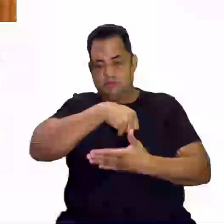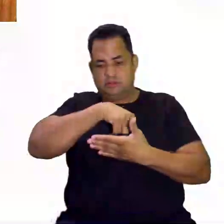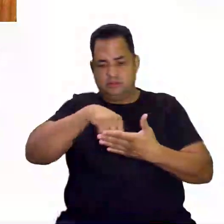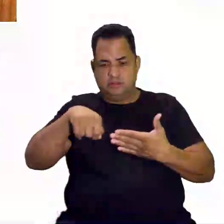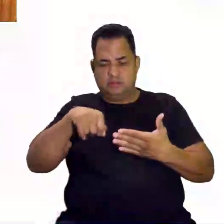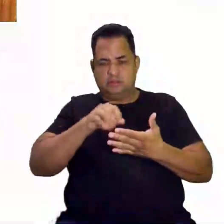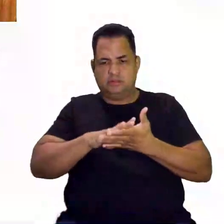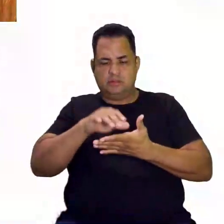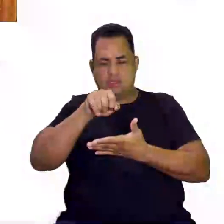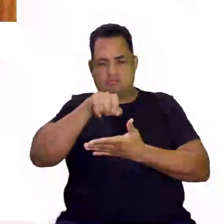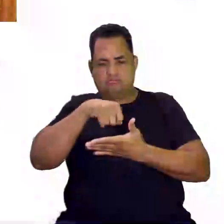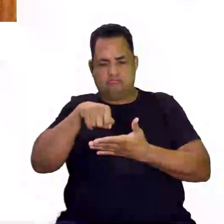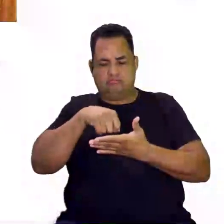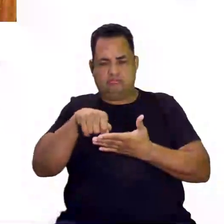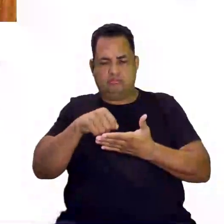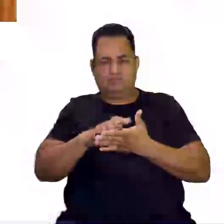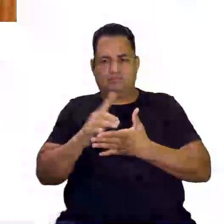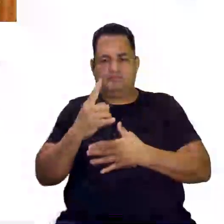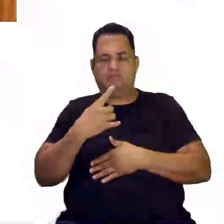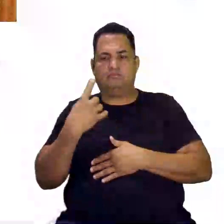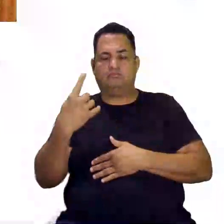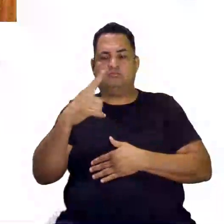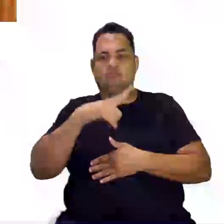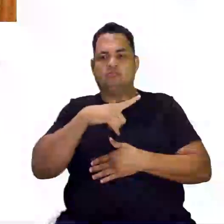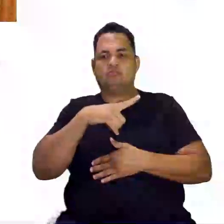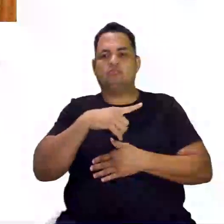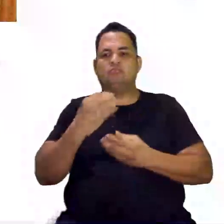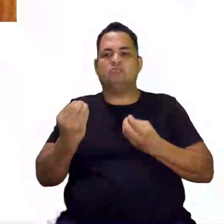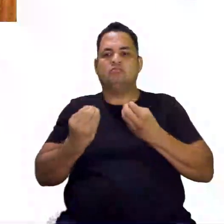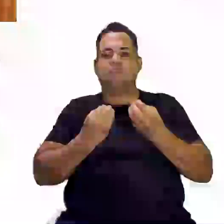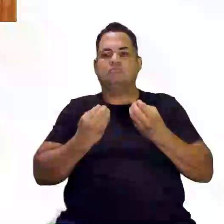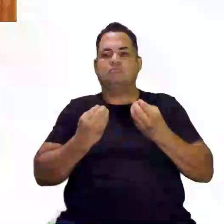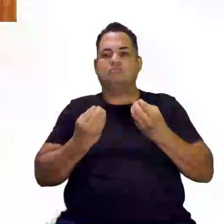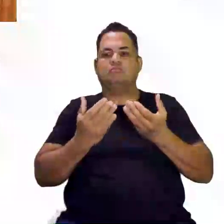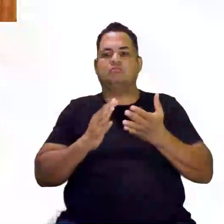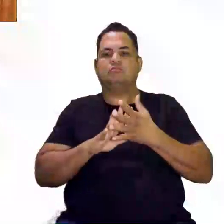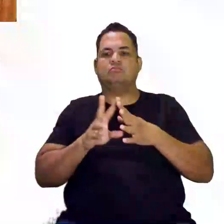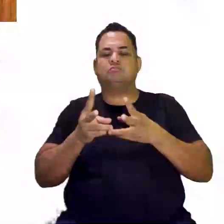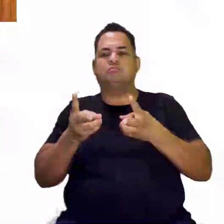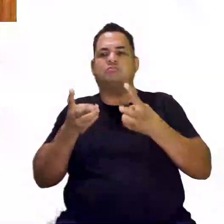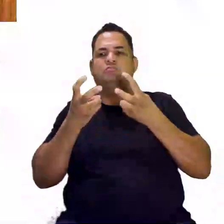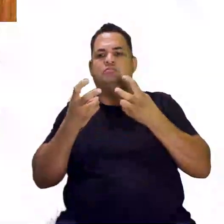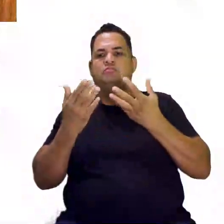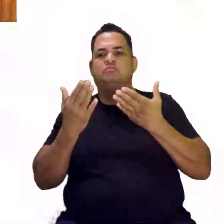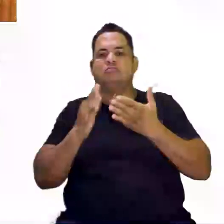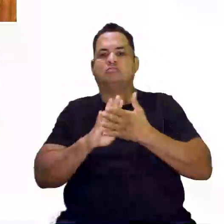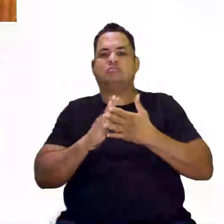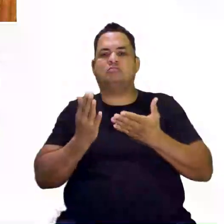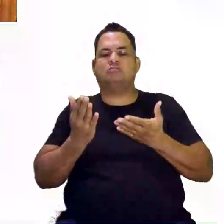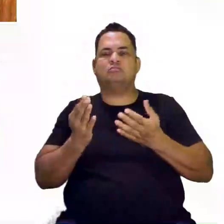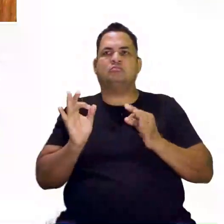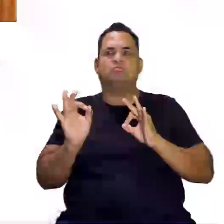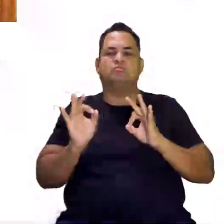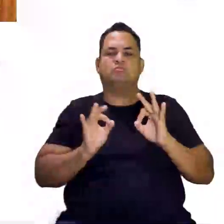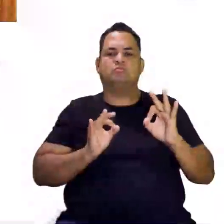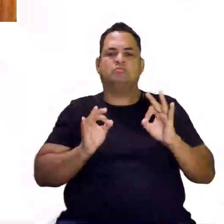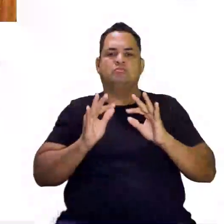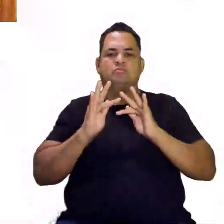escritos, esses registros, nós temos também como identificar as